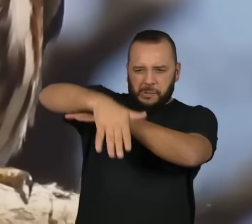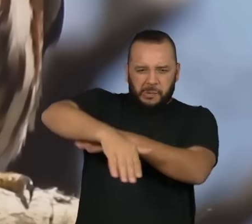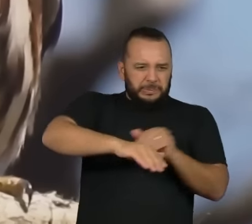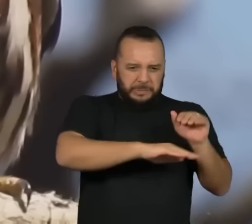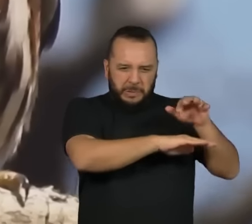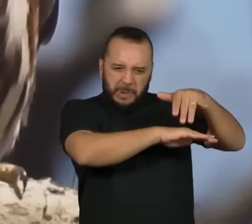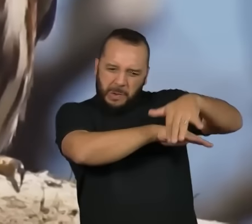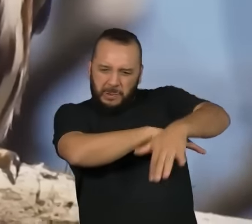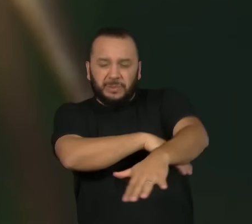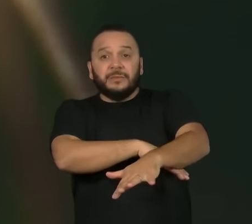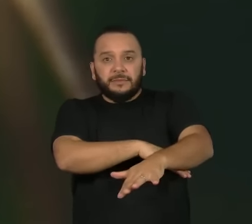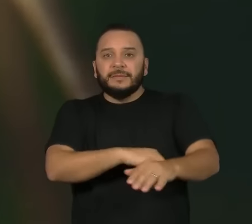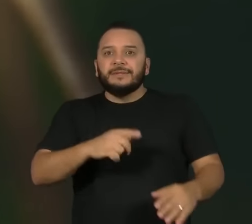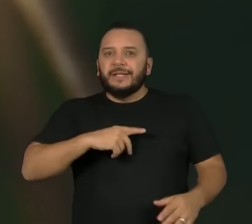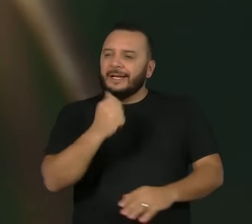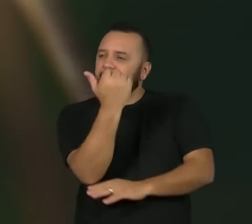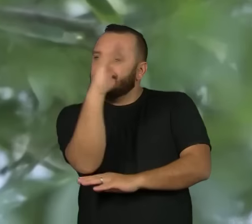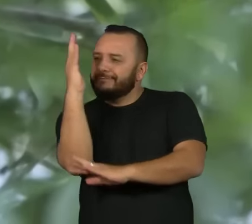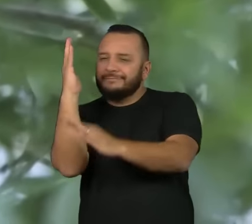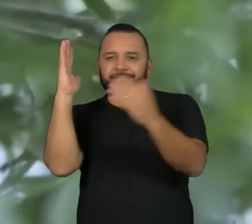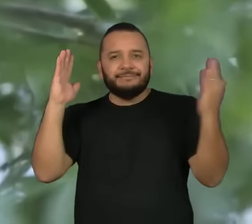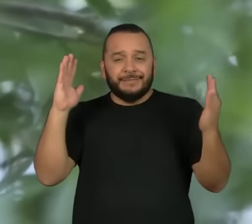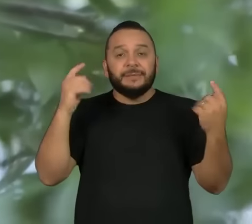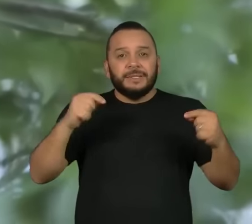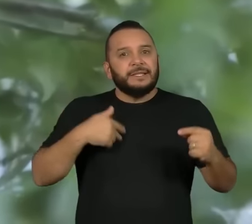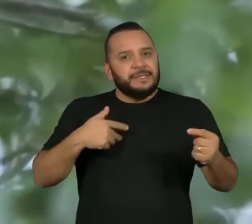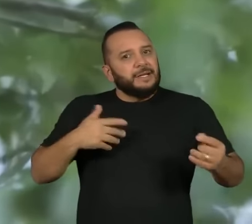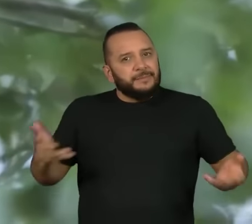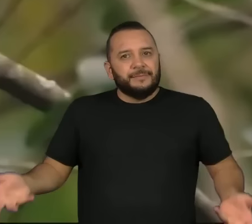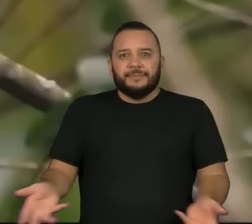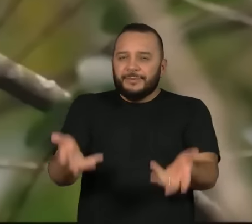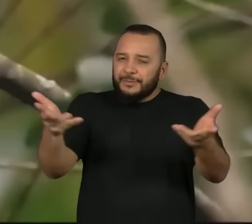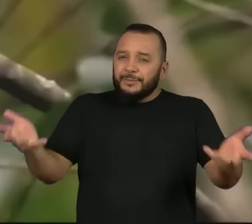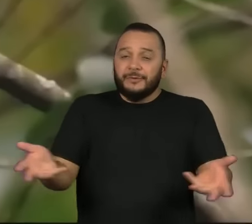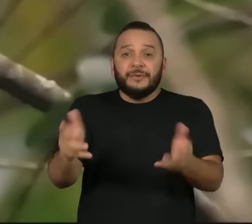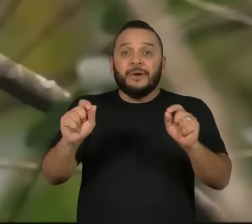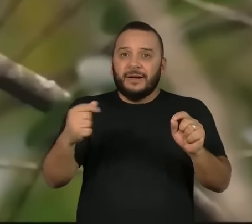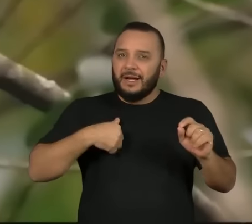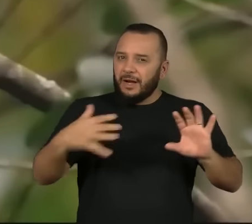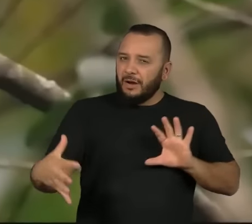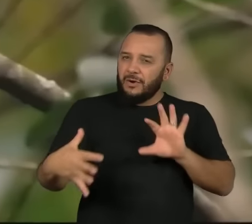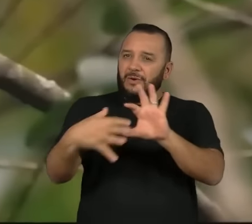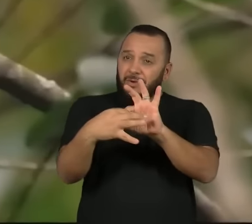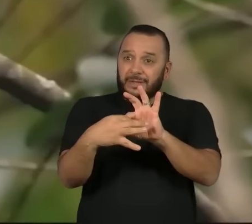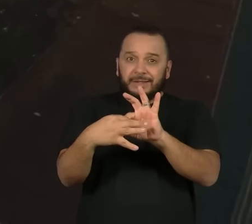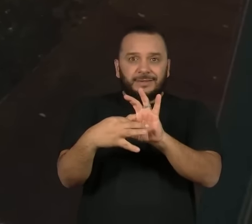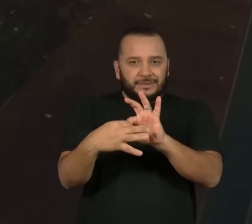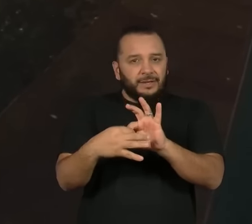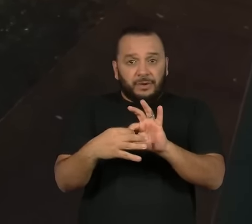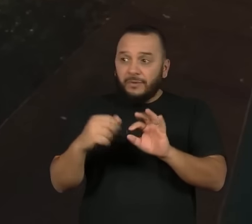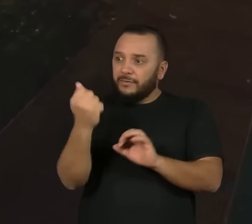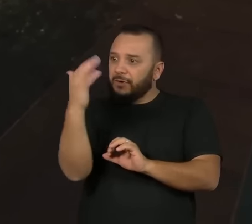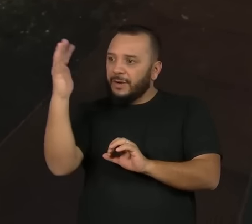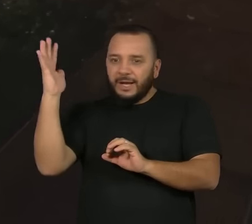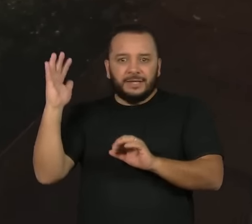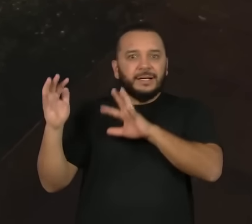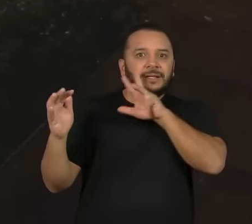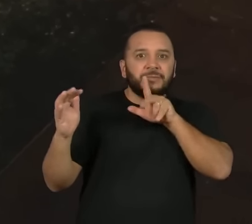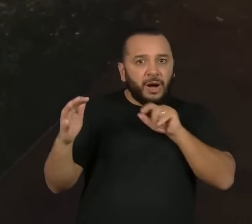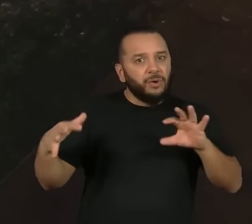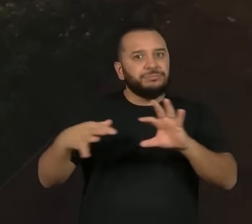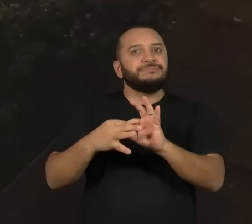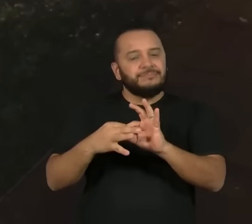Para manter a biodiversidade, é preciso promover conexões com os fragmentos da floresta no entorno. Um grande